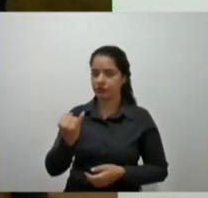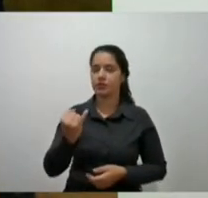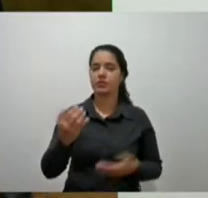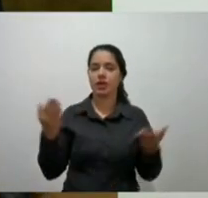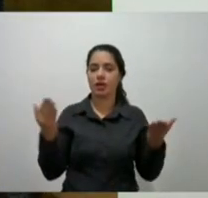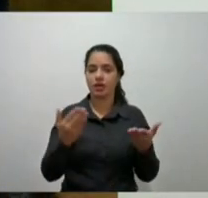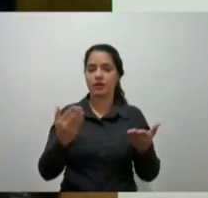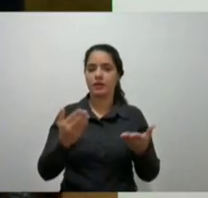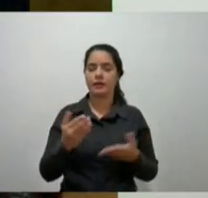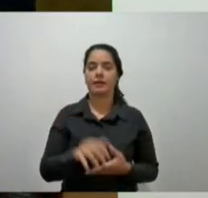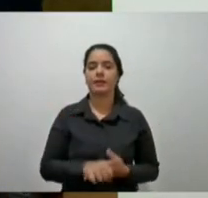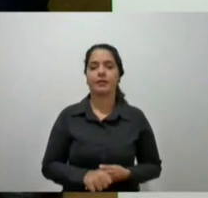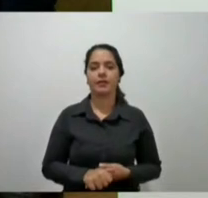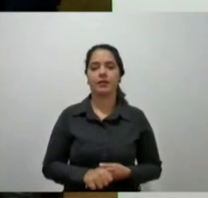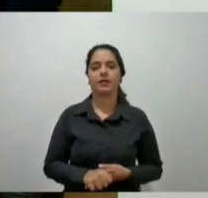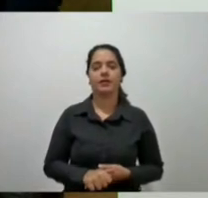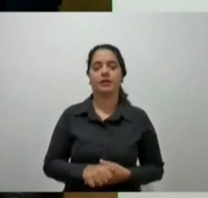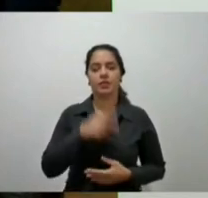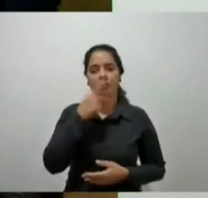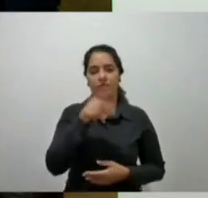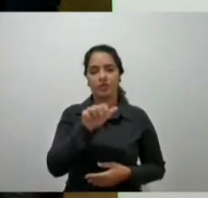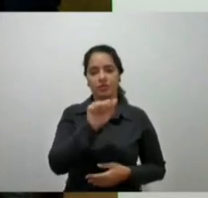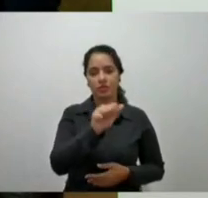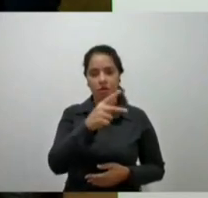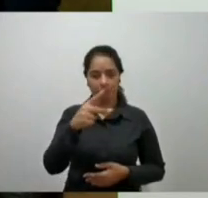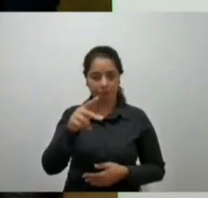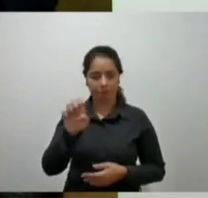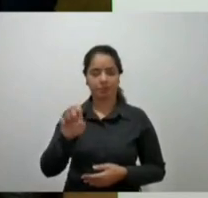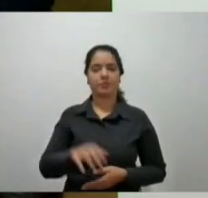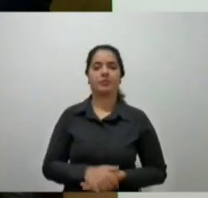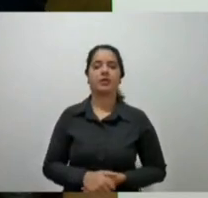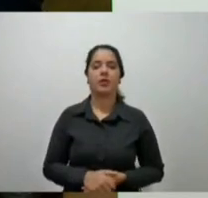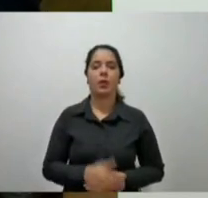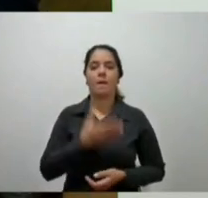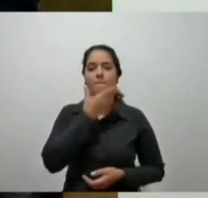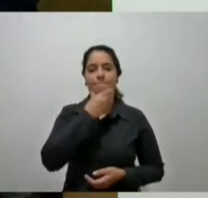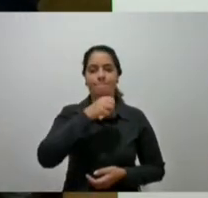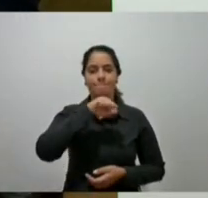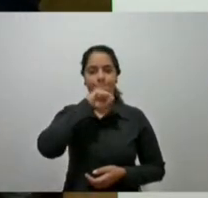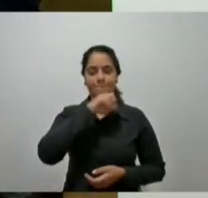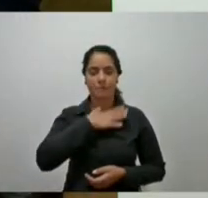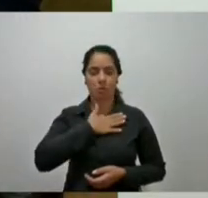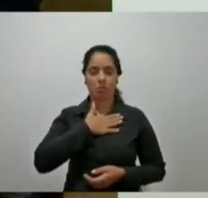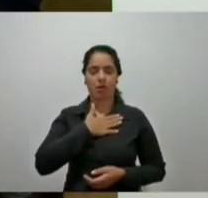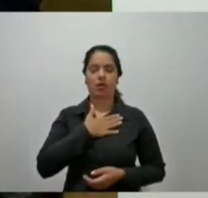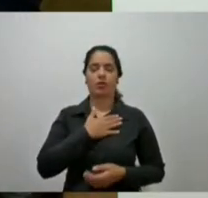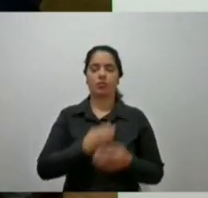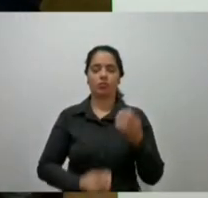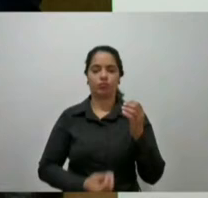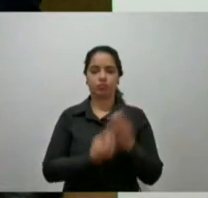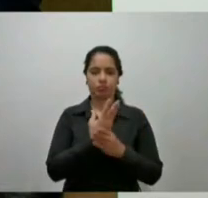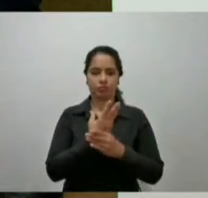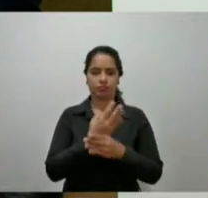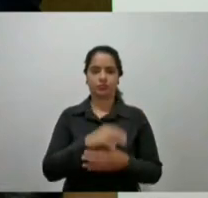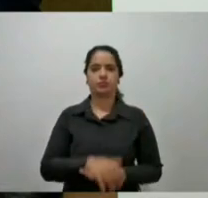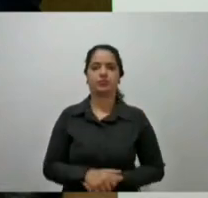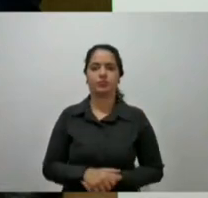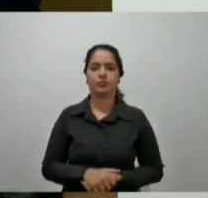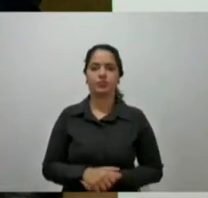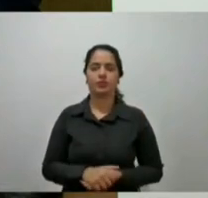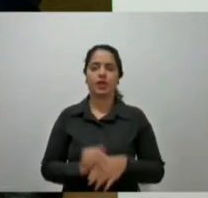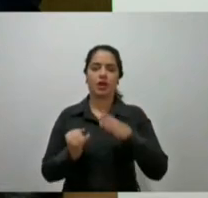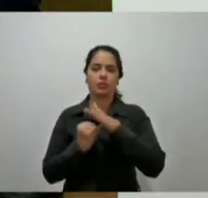que o seu Jaime Garfin, que é o meu pai, fundou há alguns anos, que é um Instituto Ação pela Paz